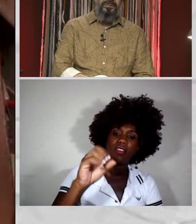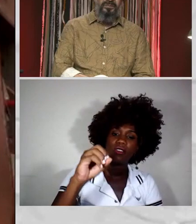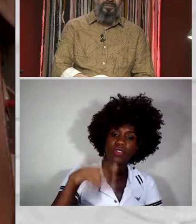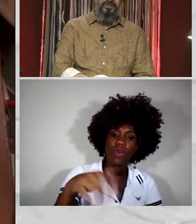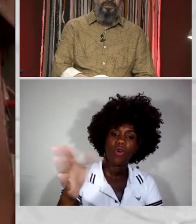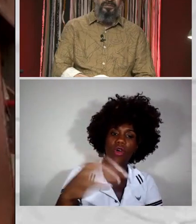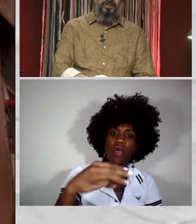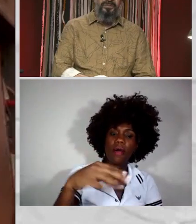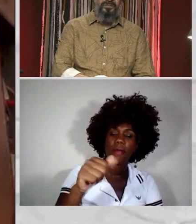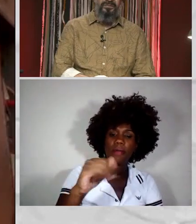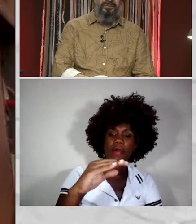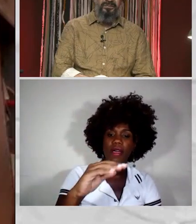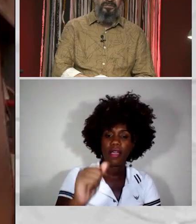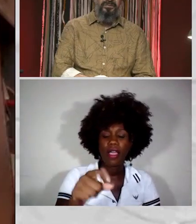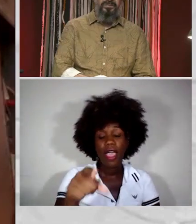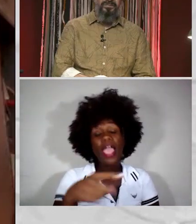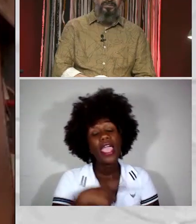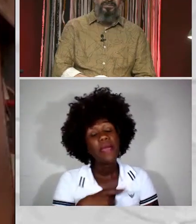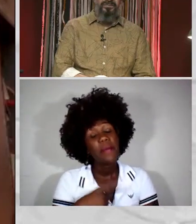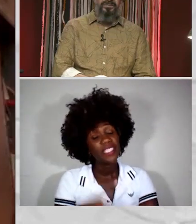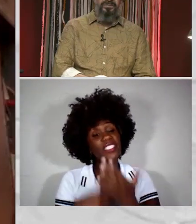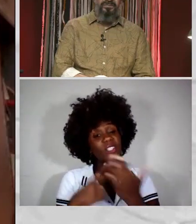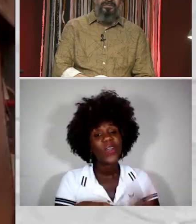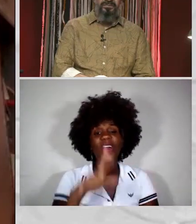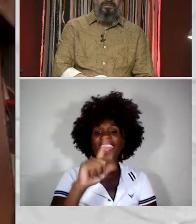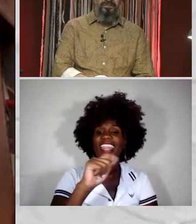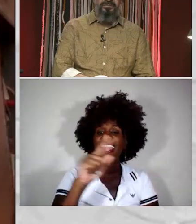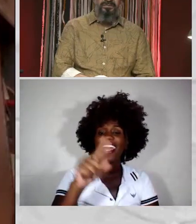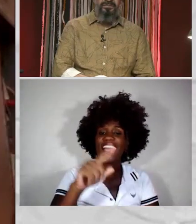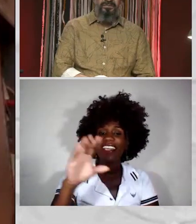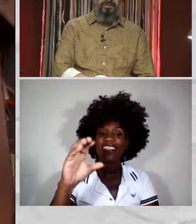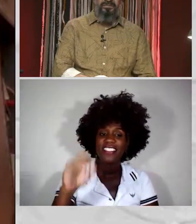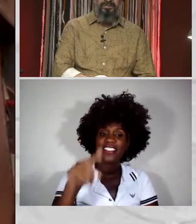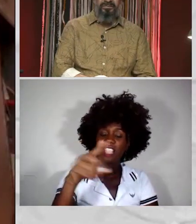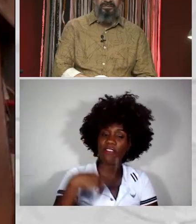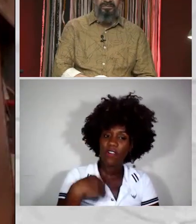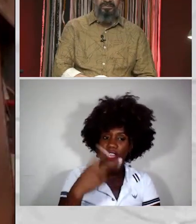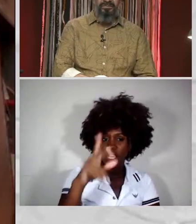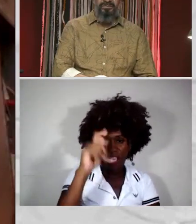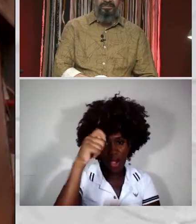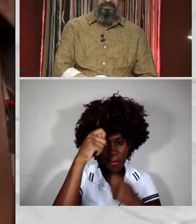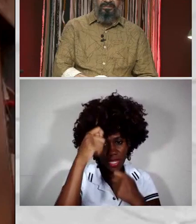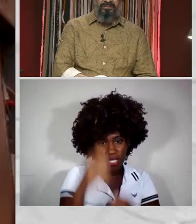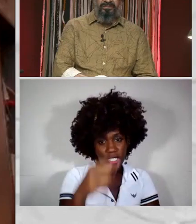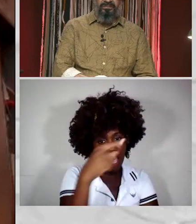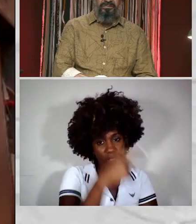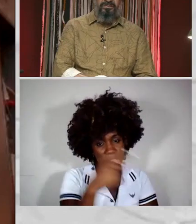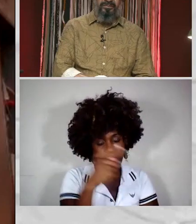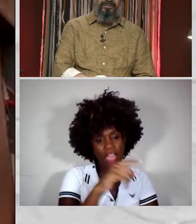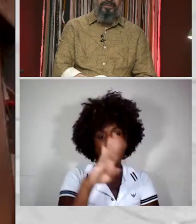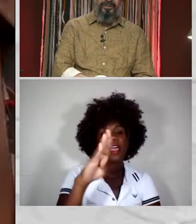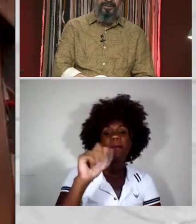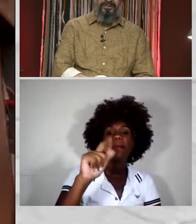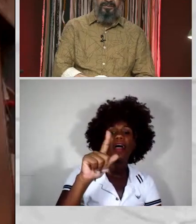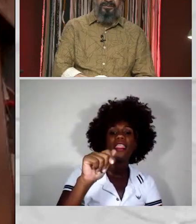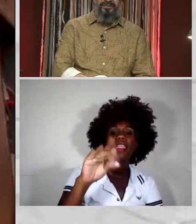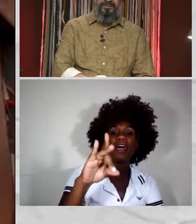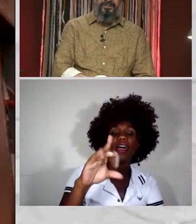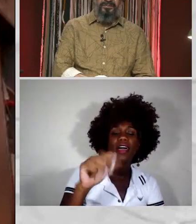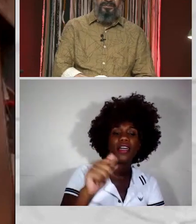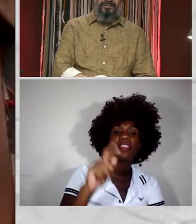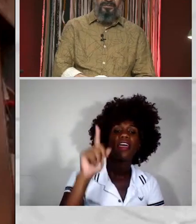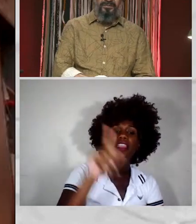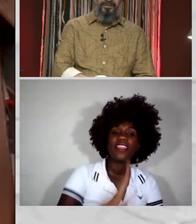apresentou Lazo Matumbi, que já foi homenageado da Balada Literária em Salvador e veio a São Paulo participar da balada aqui em São Paulo,